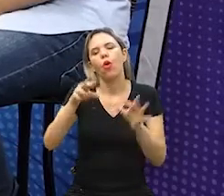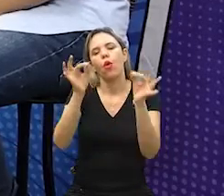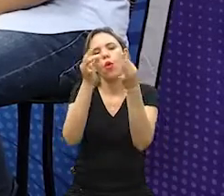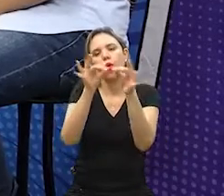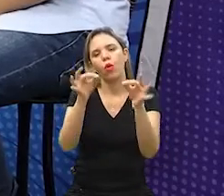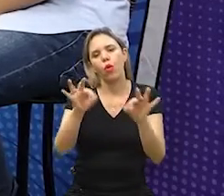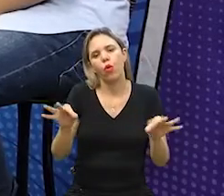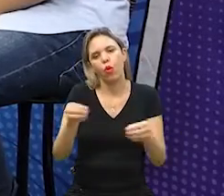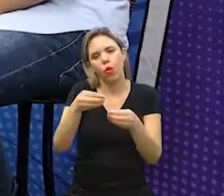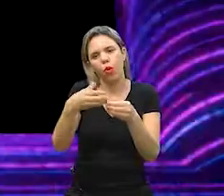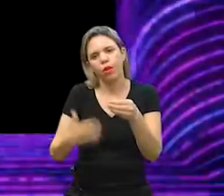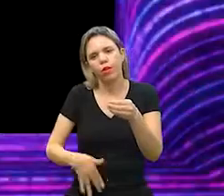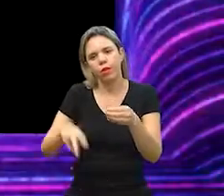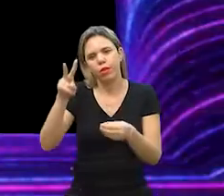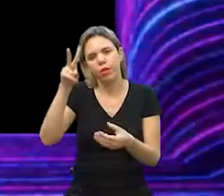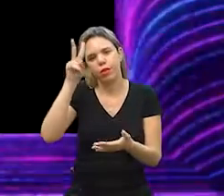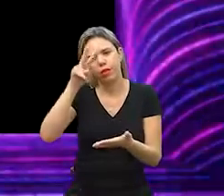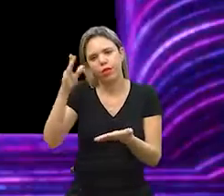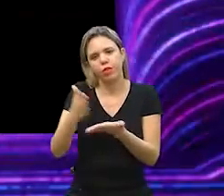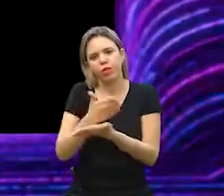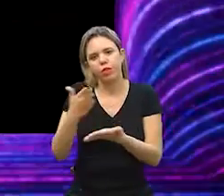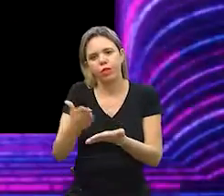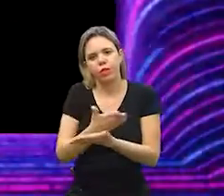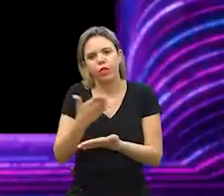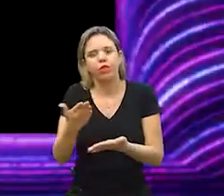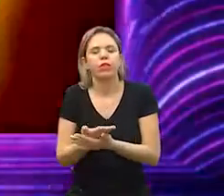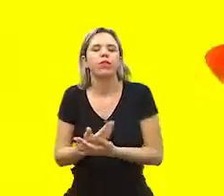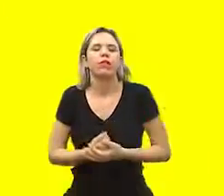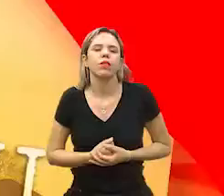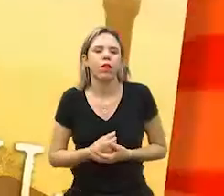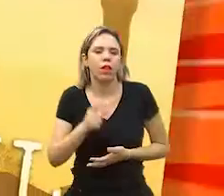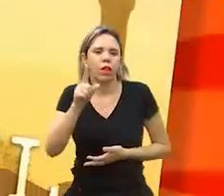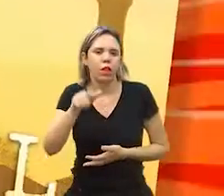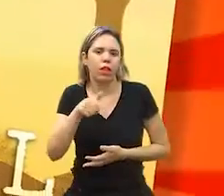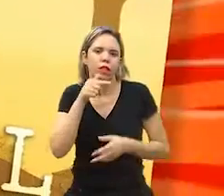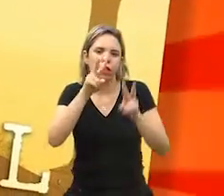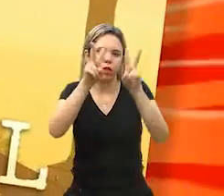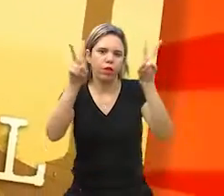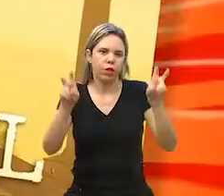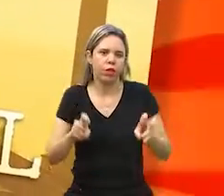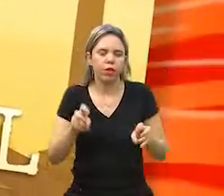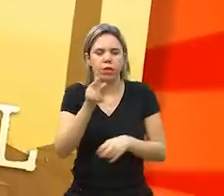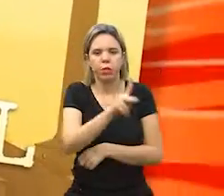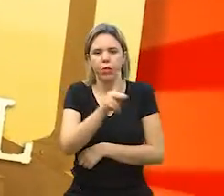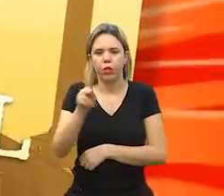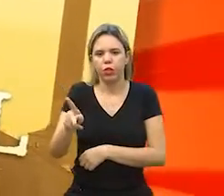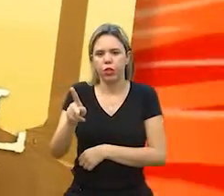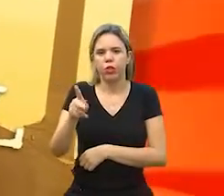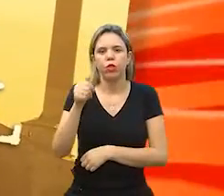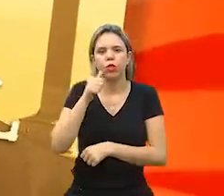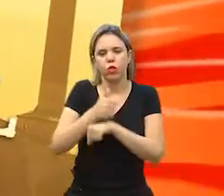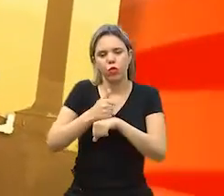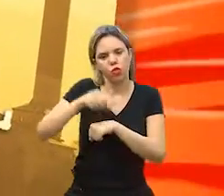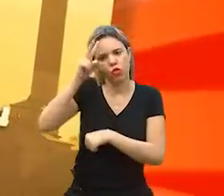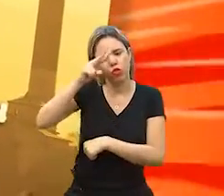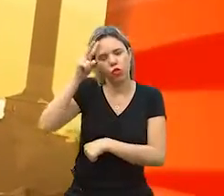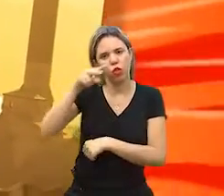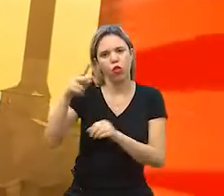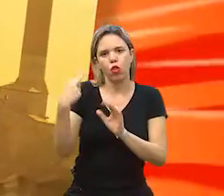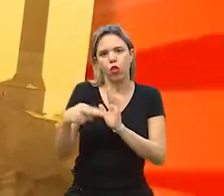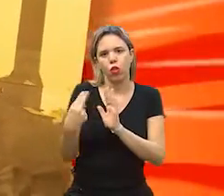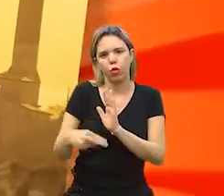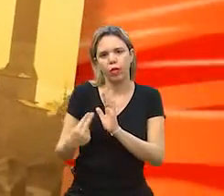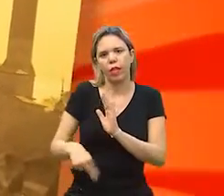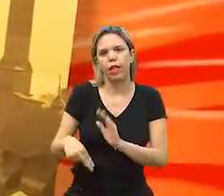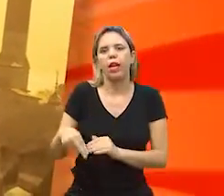sinopse. Olha, o Ponte para Istambul é sobre uma professora de história chamada Catarina